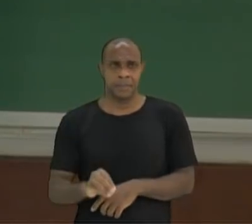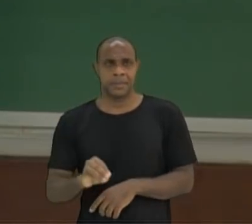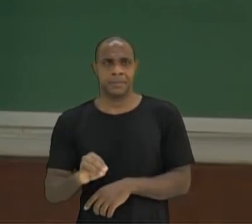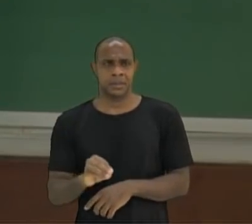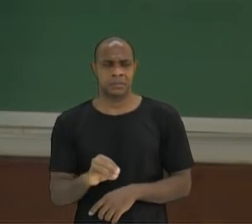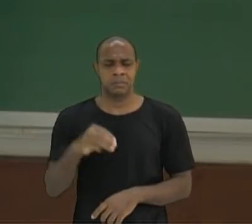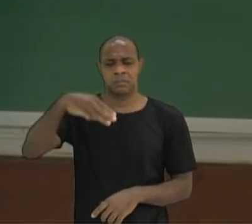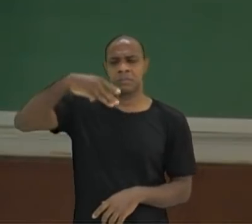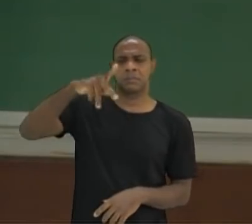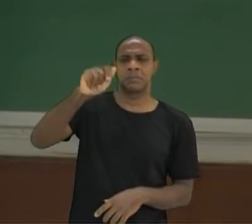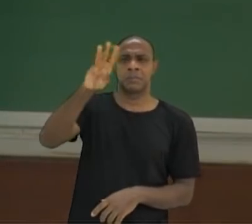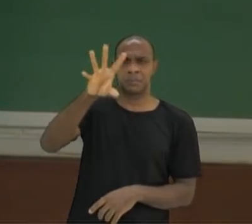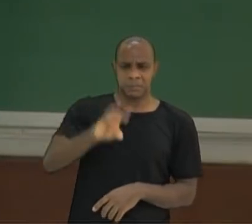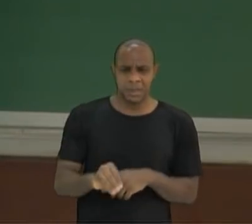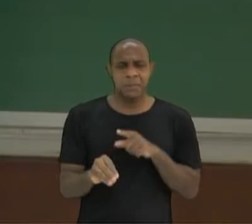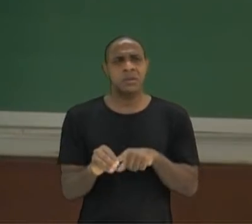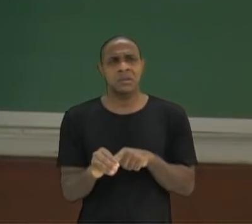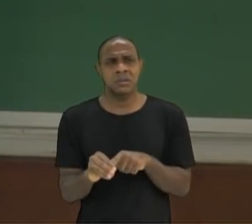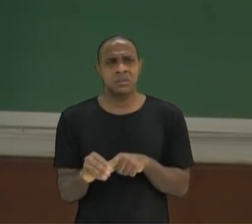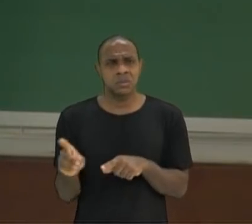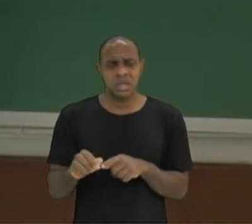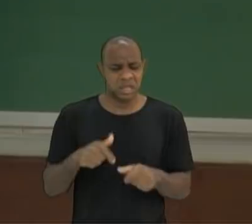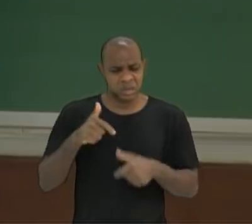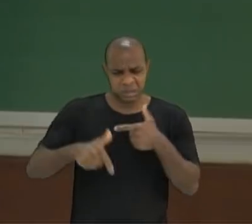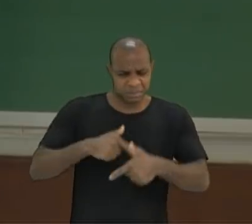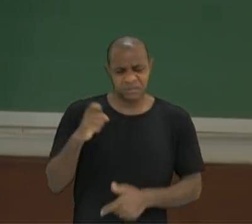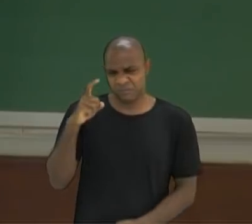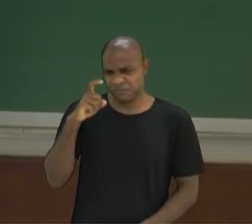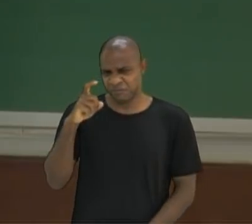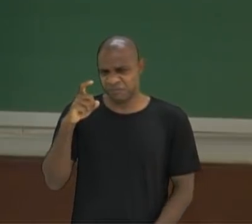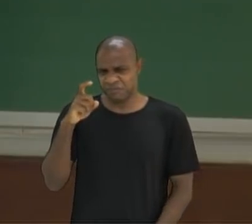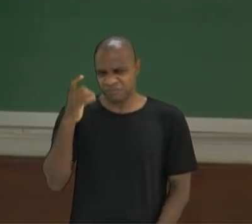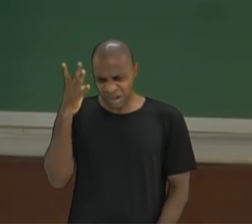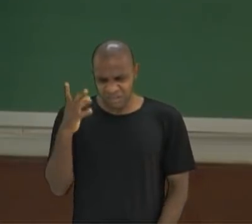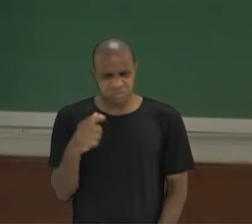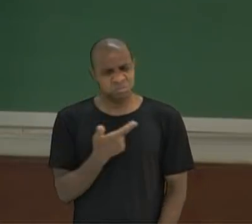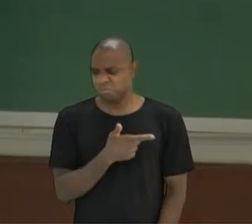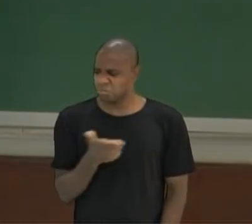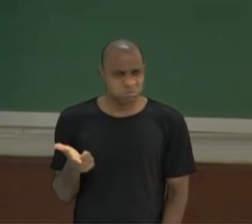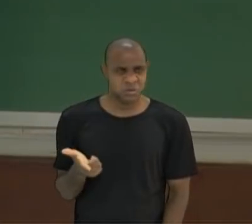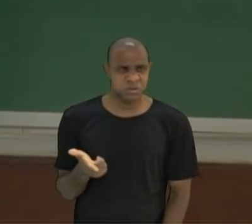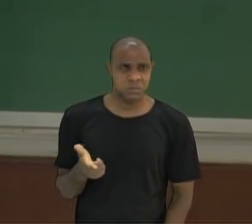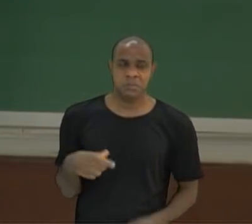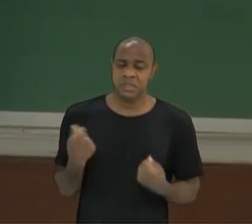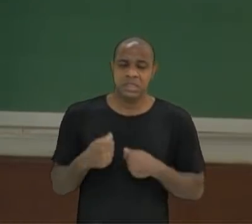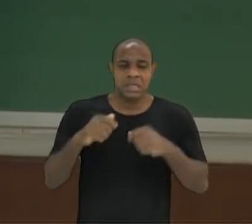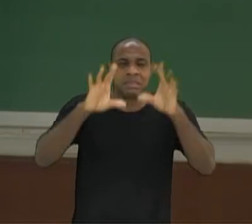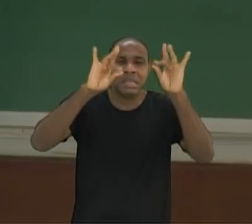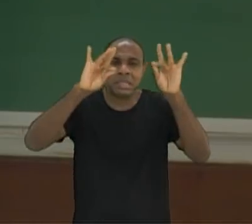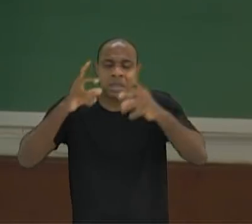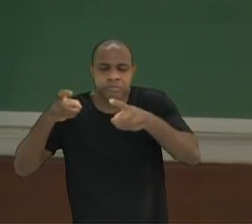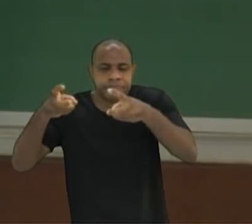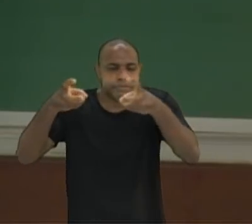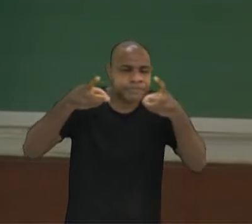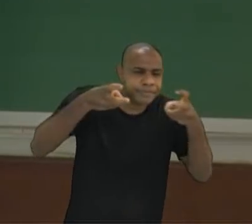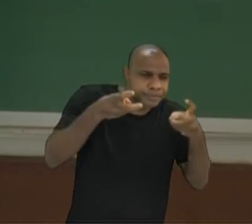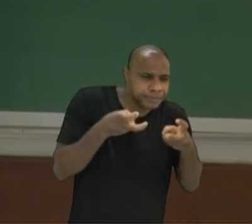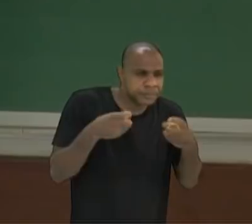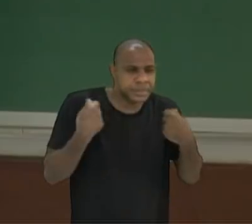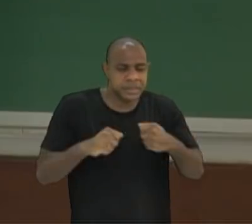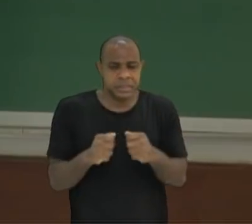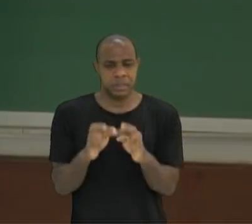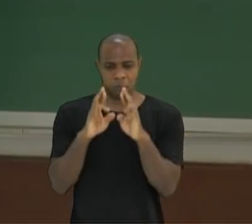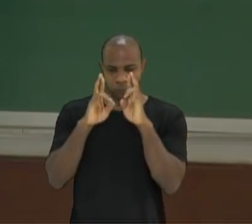produzir mapas não é realmente uma atividade fácil. A gente precisa ser detalhista e precisa também ser